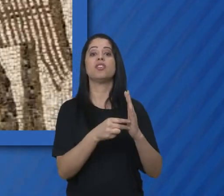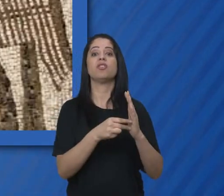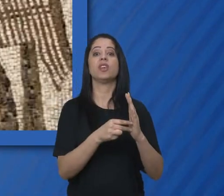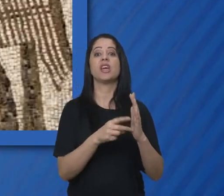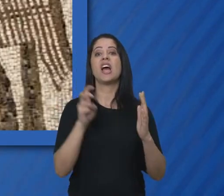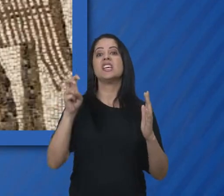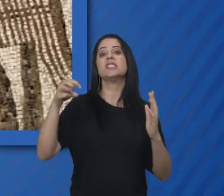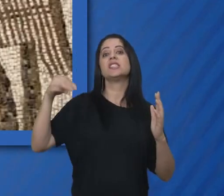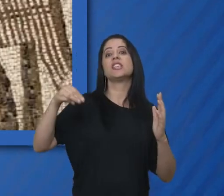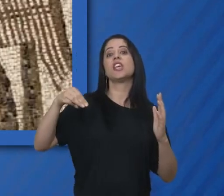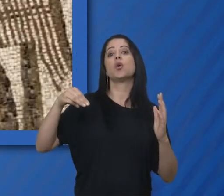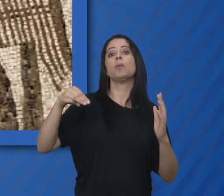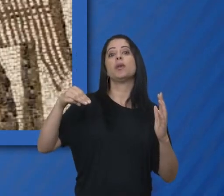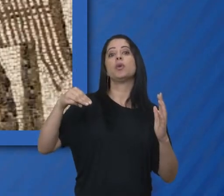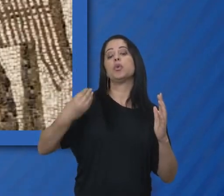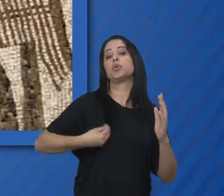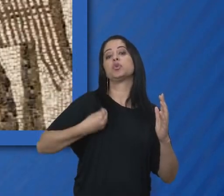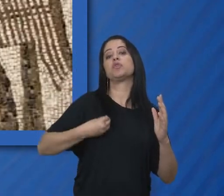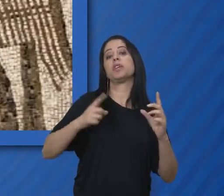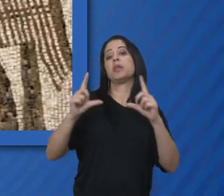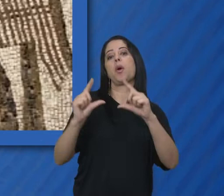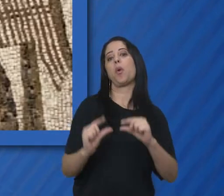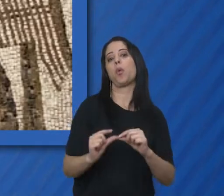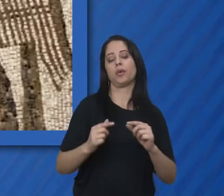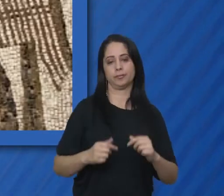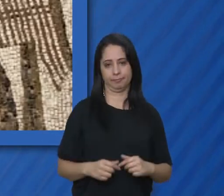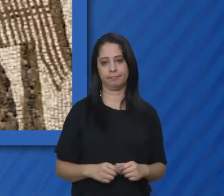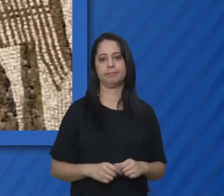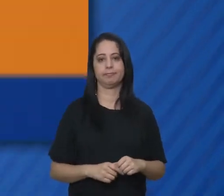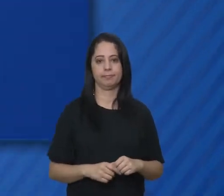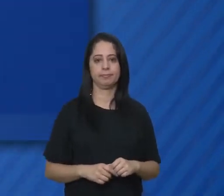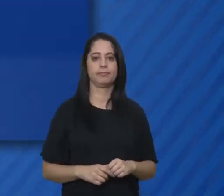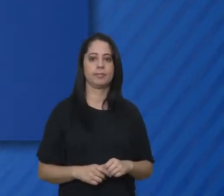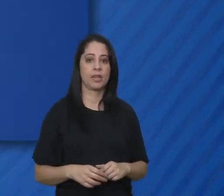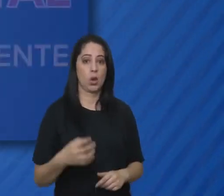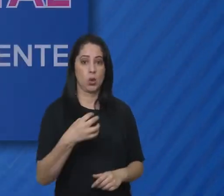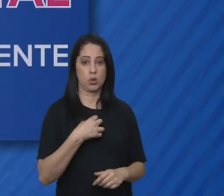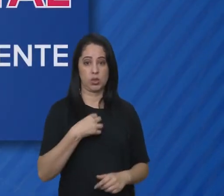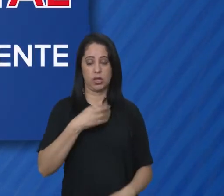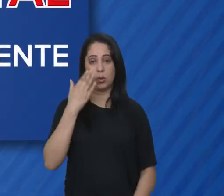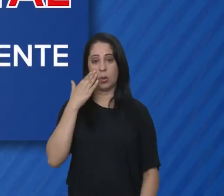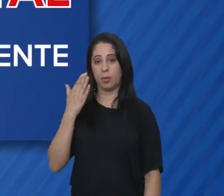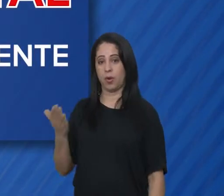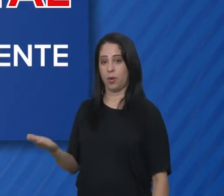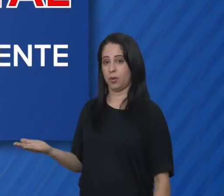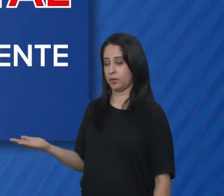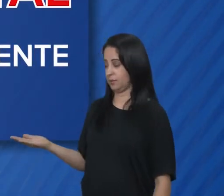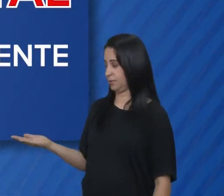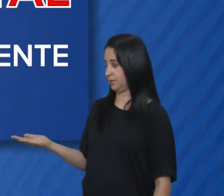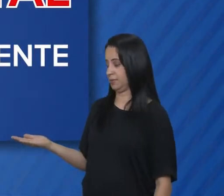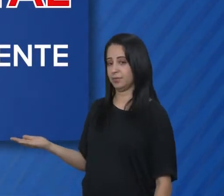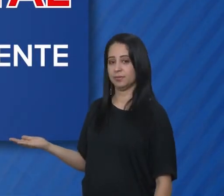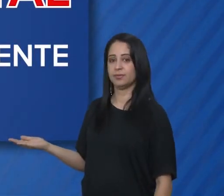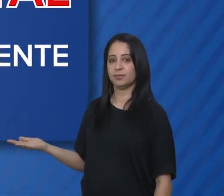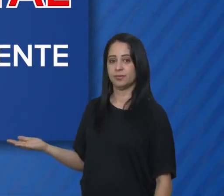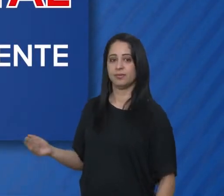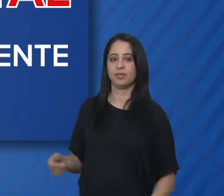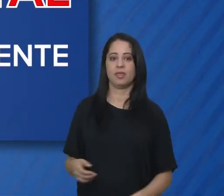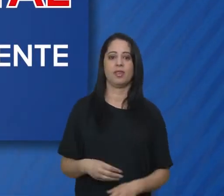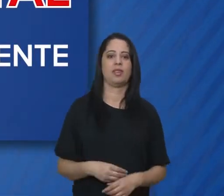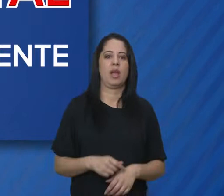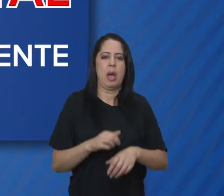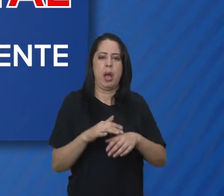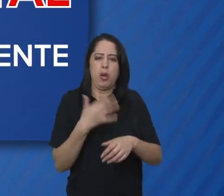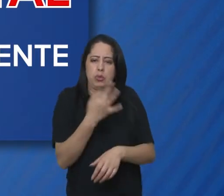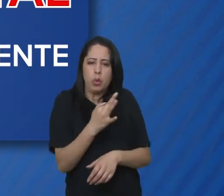ele está diminuindo em 5,5 minutos a sua sobrevida futura. E no caso de sintomas como dormência, fraqueza,